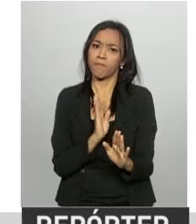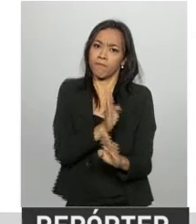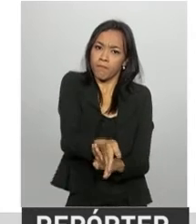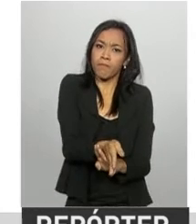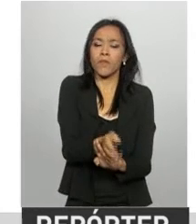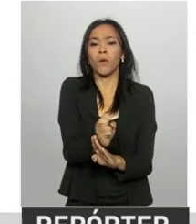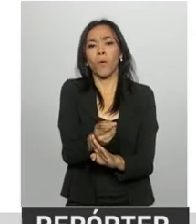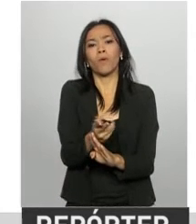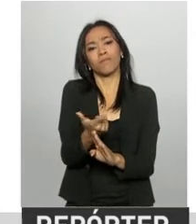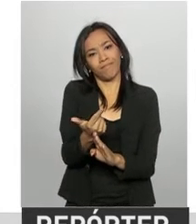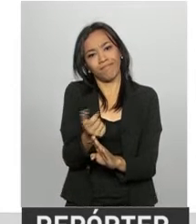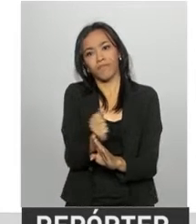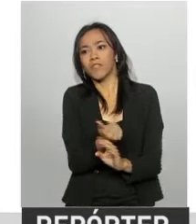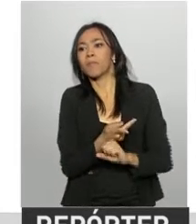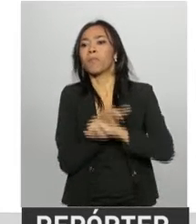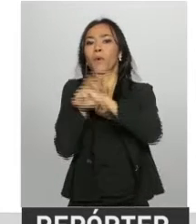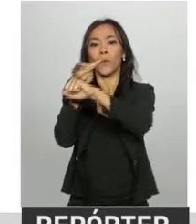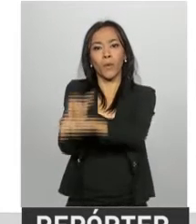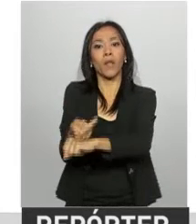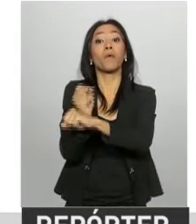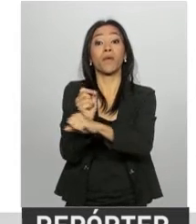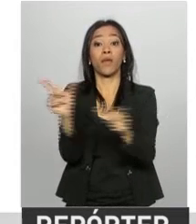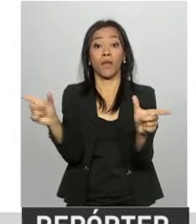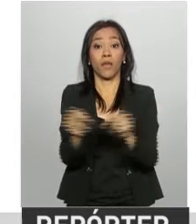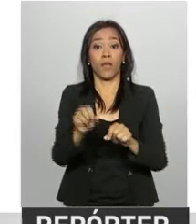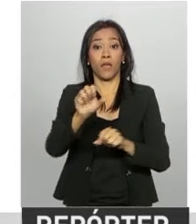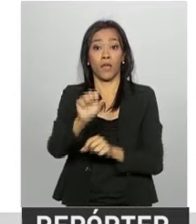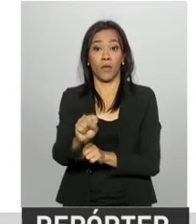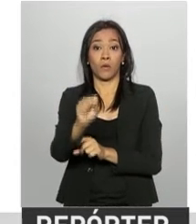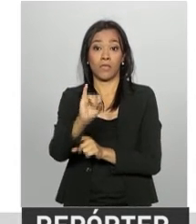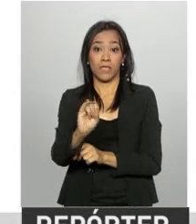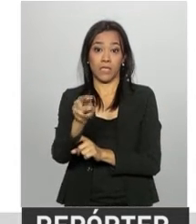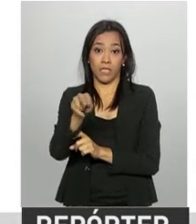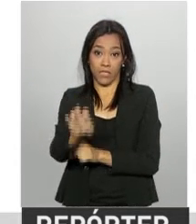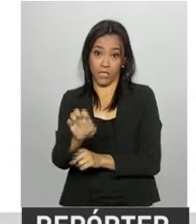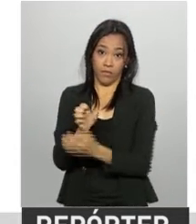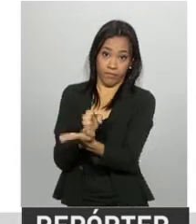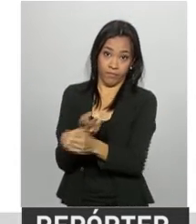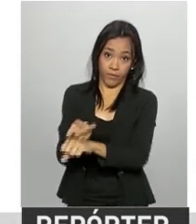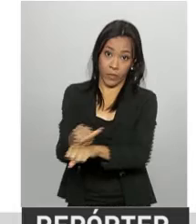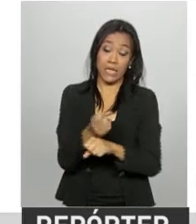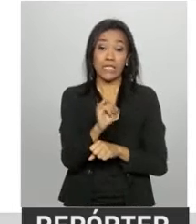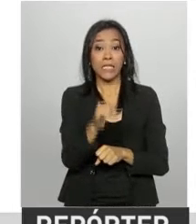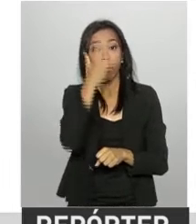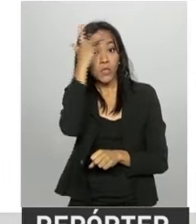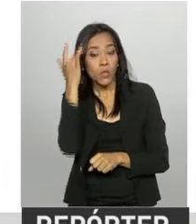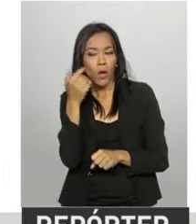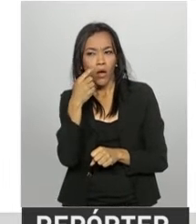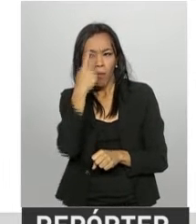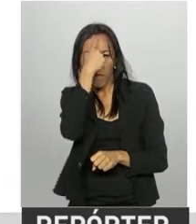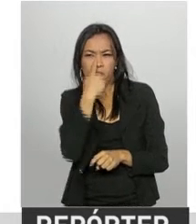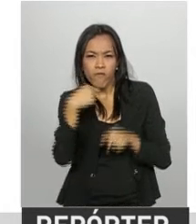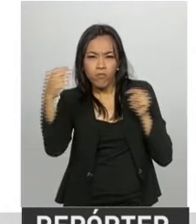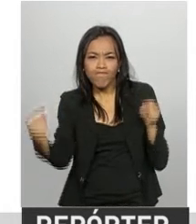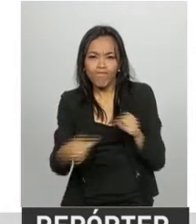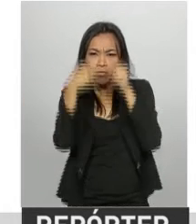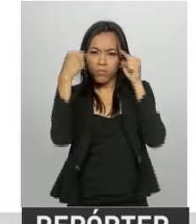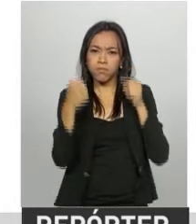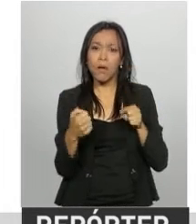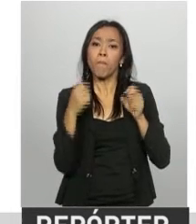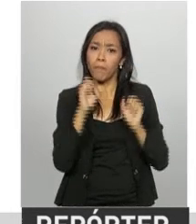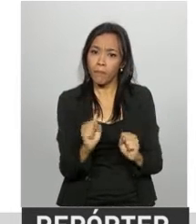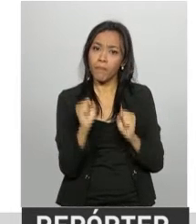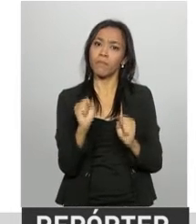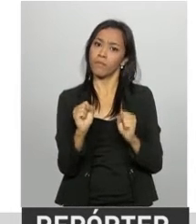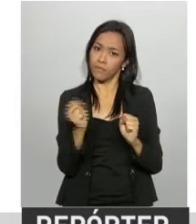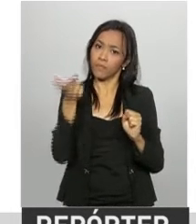ou pessoalmente numa agência do Cine. Se o trabalhador aí, tiver o perfil exigido pelo empregador, ele